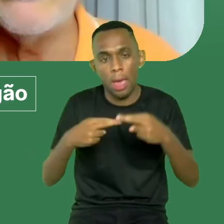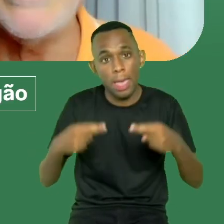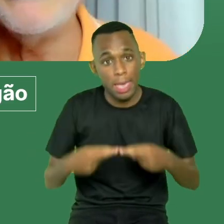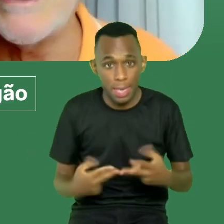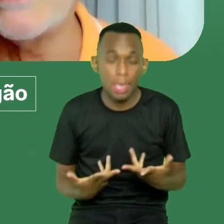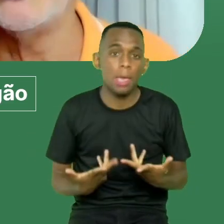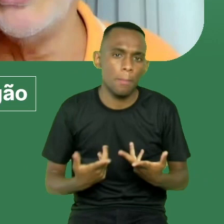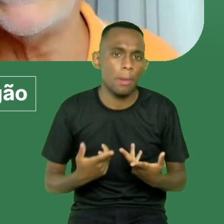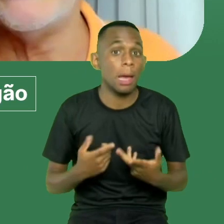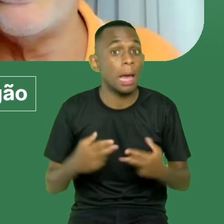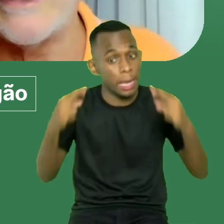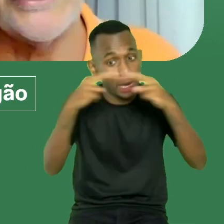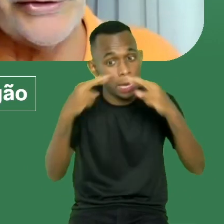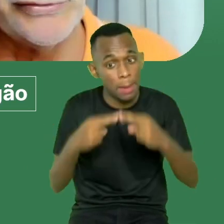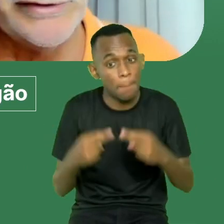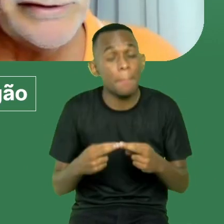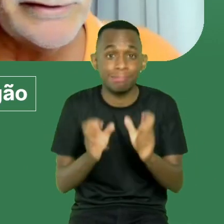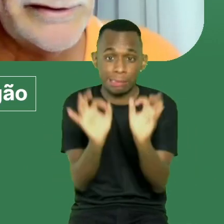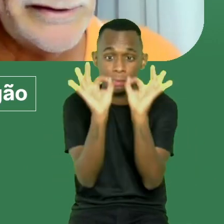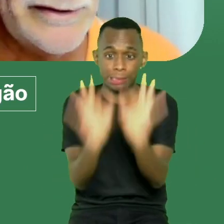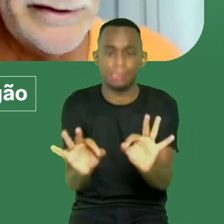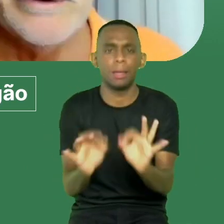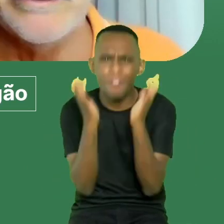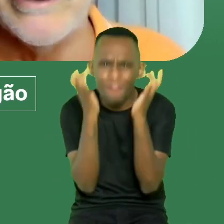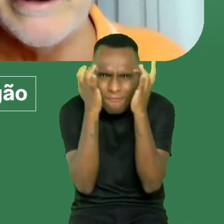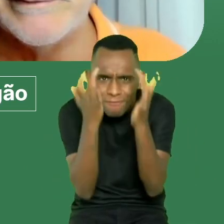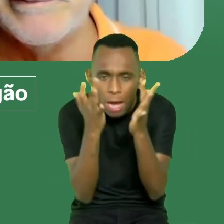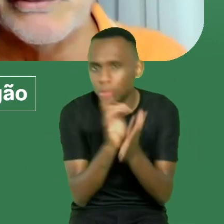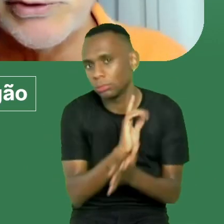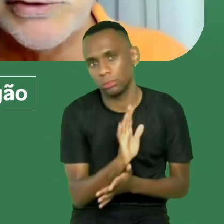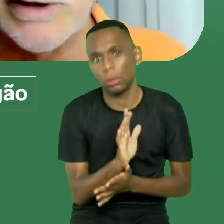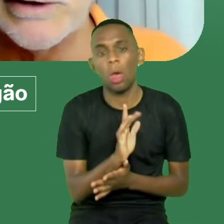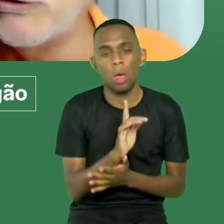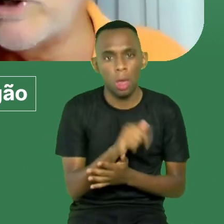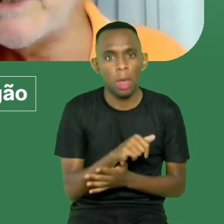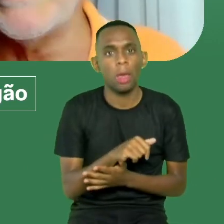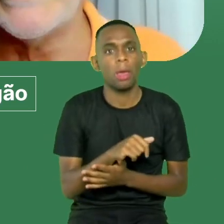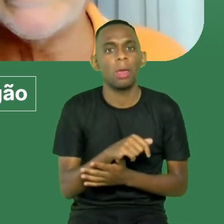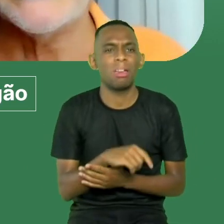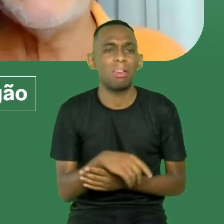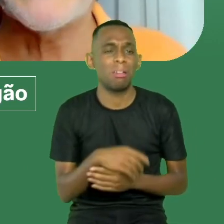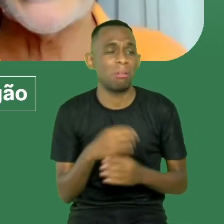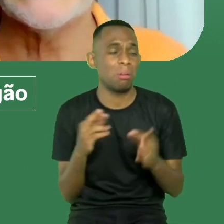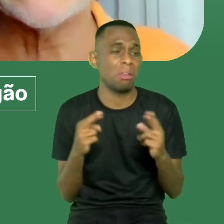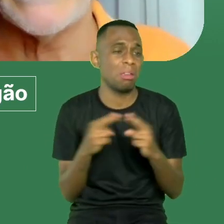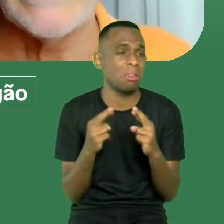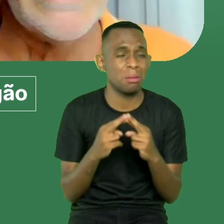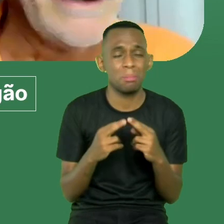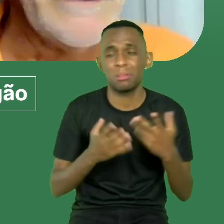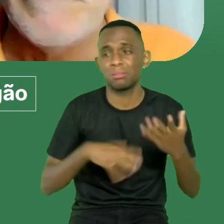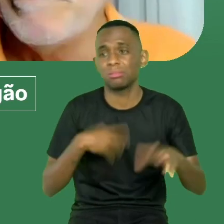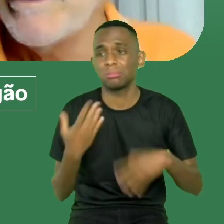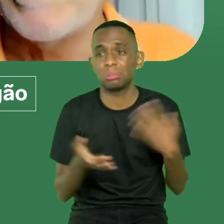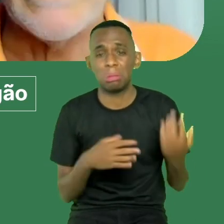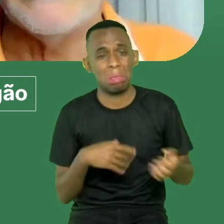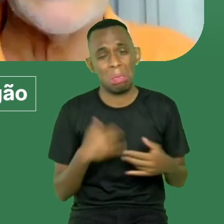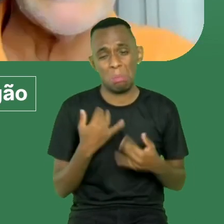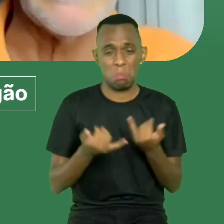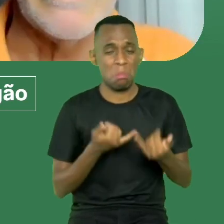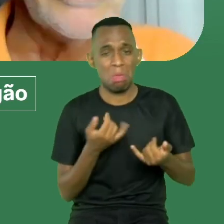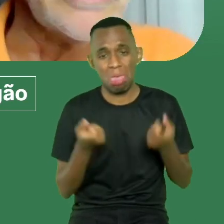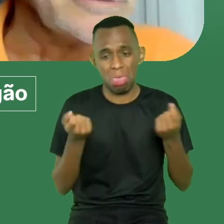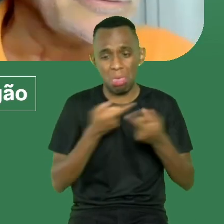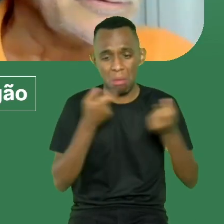feita, não é uma rima gratuita e fácil, e uma rima meio burra, ou uma rima que tenta infantilizar